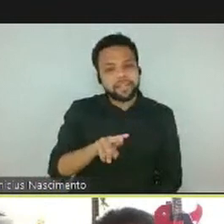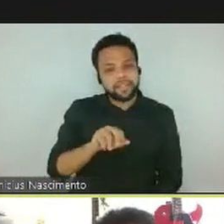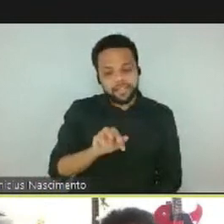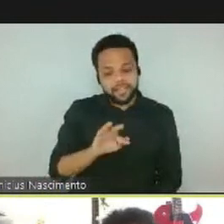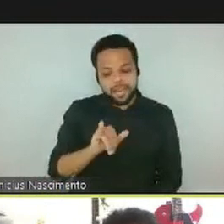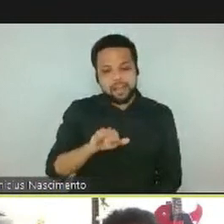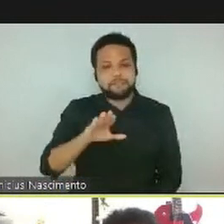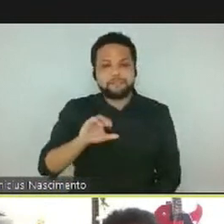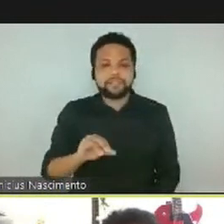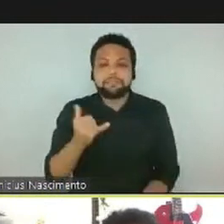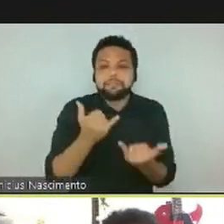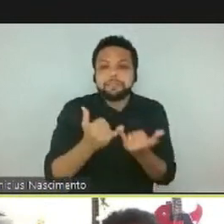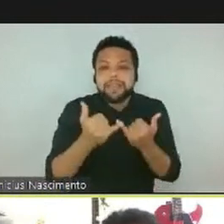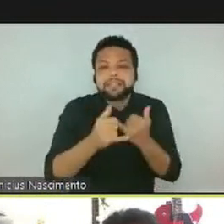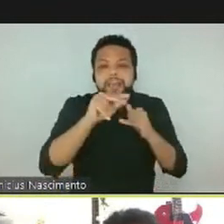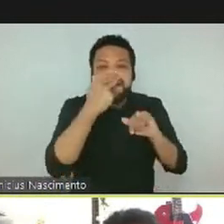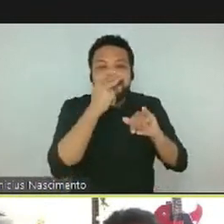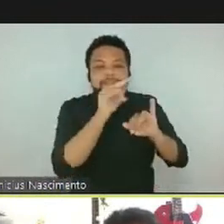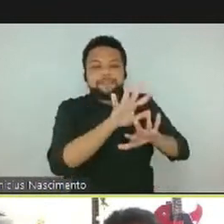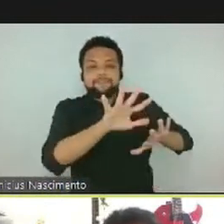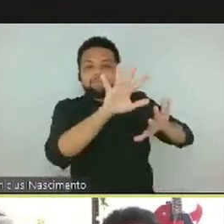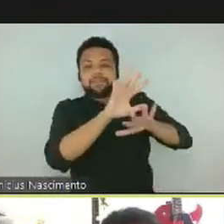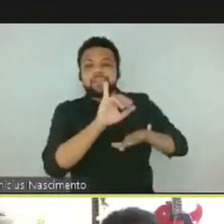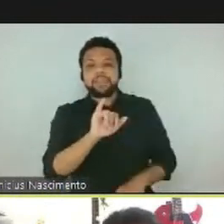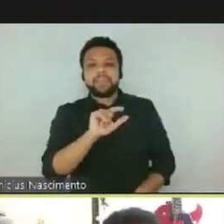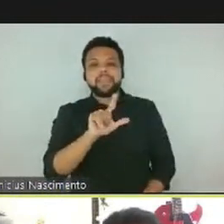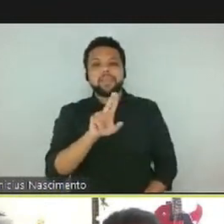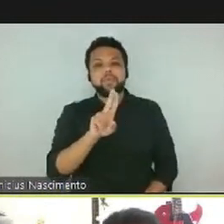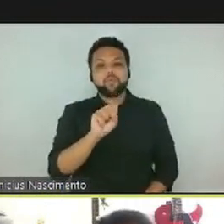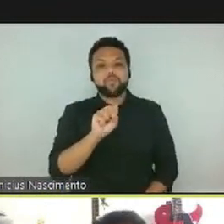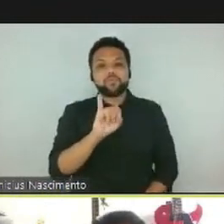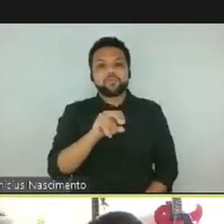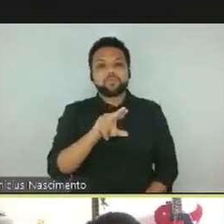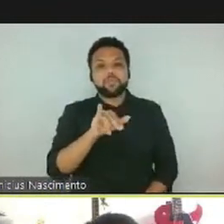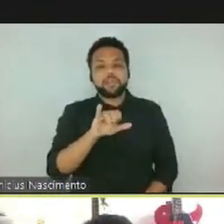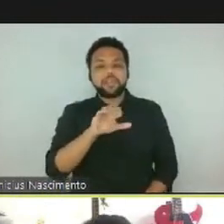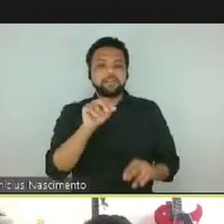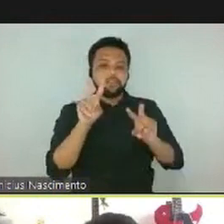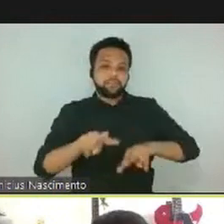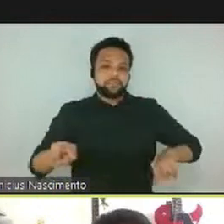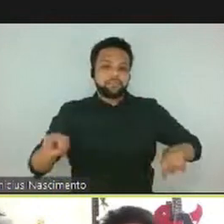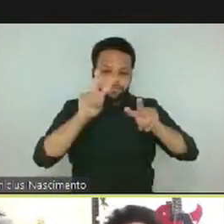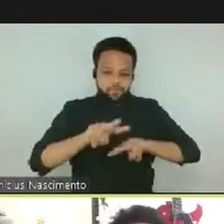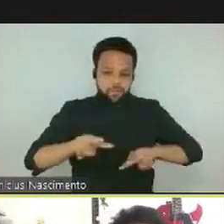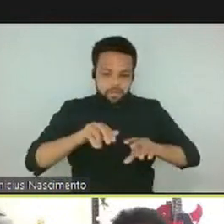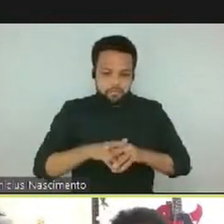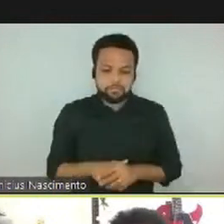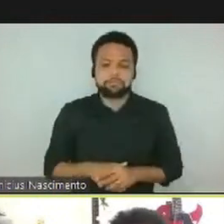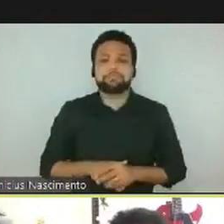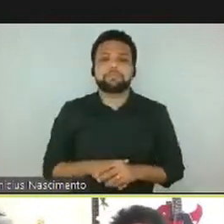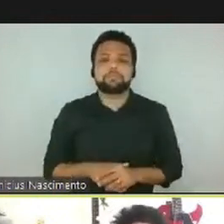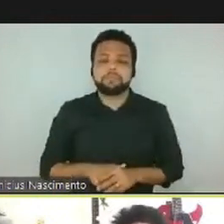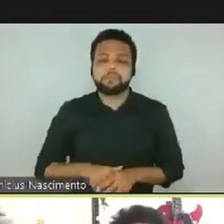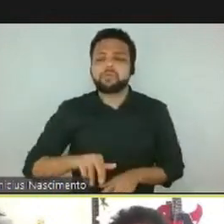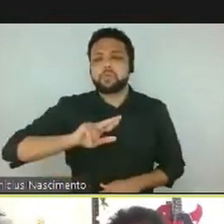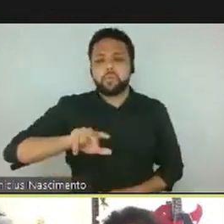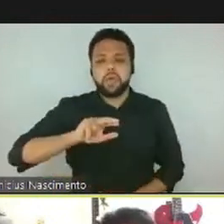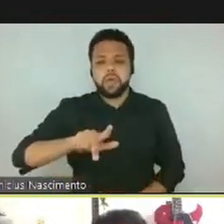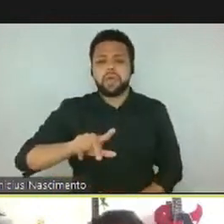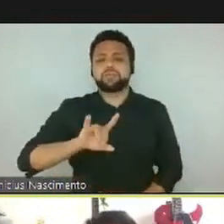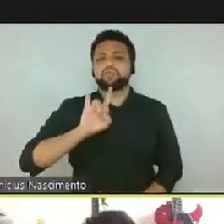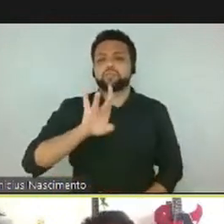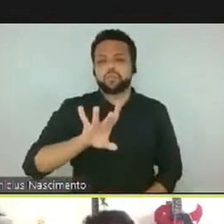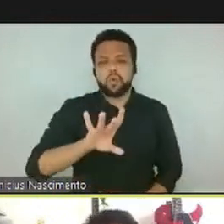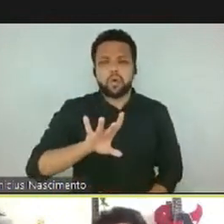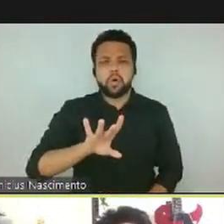ilusionismo visual, certo? Em boa parte das vezes. Claro, não é só isso, é muito mais que